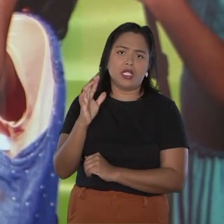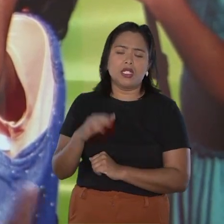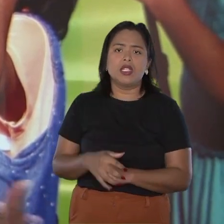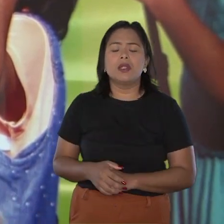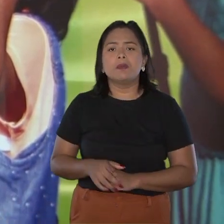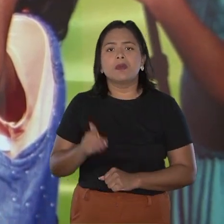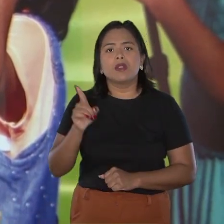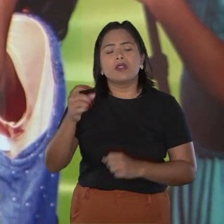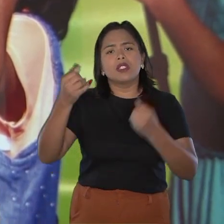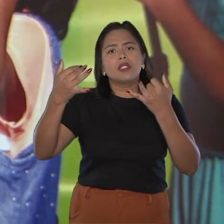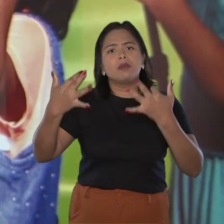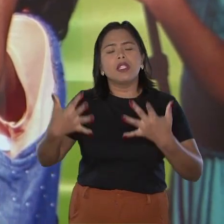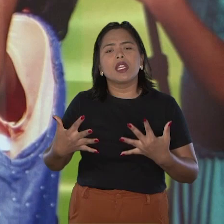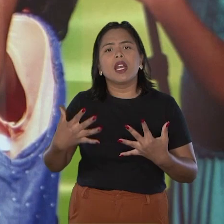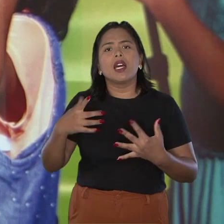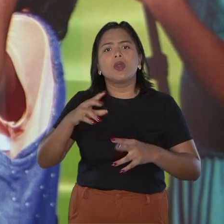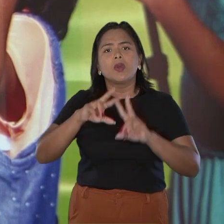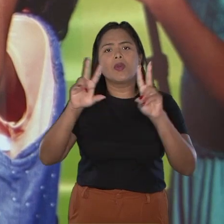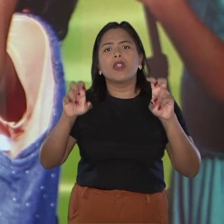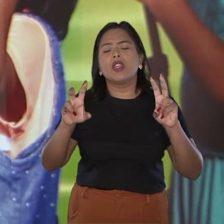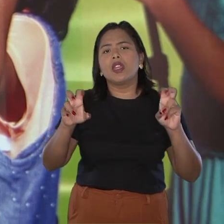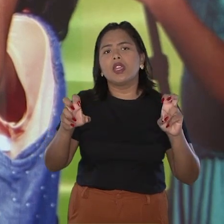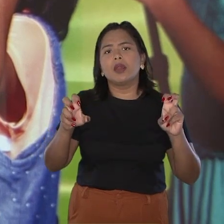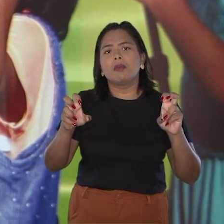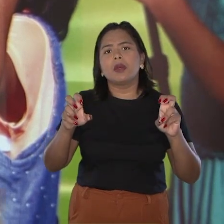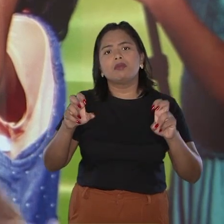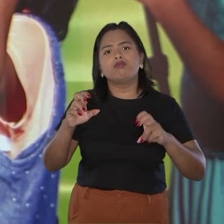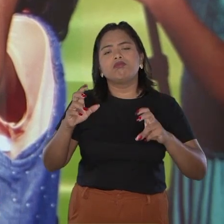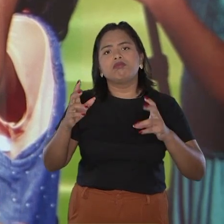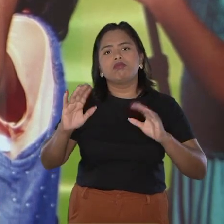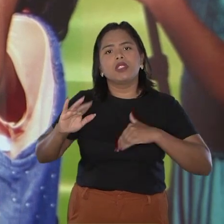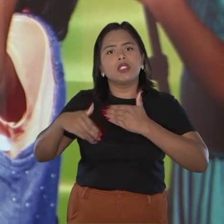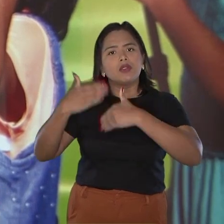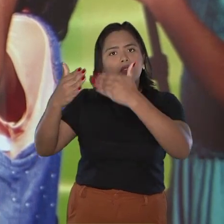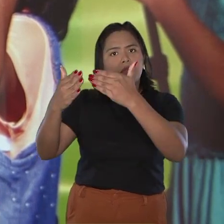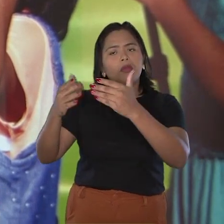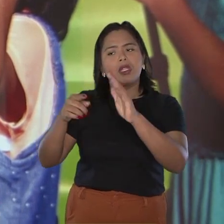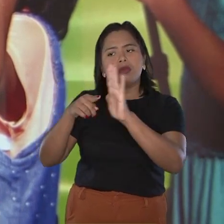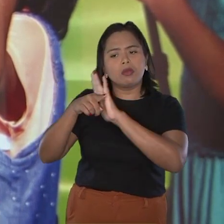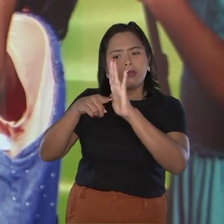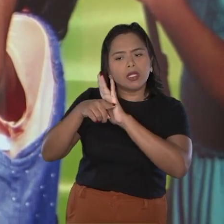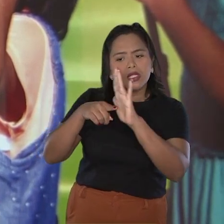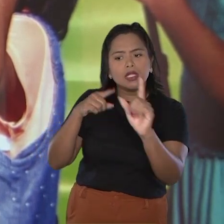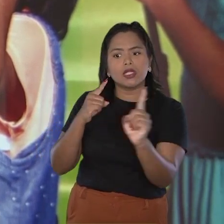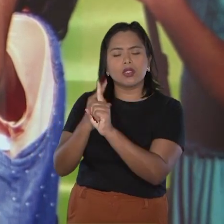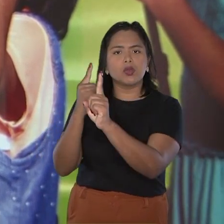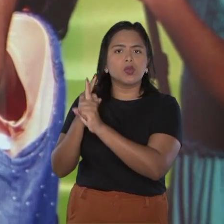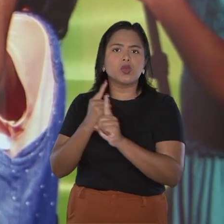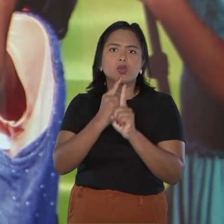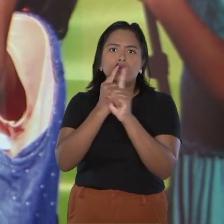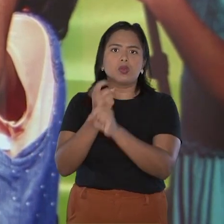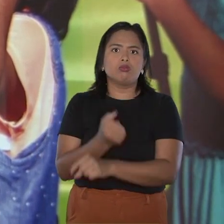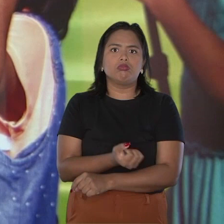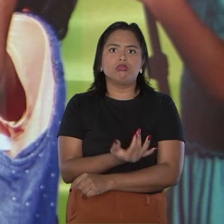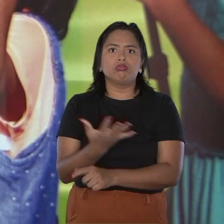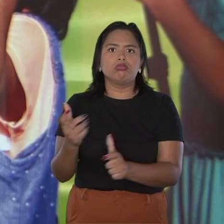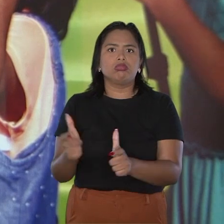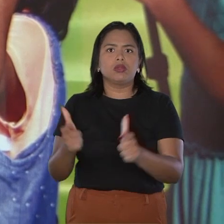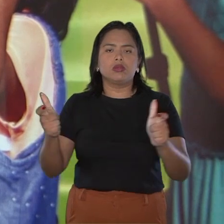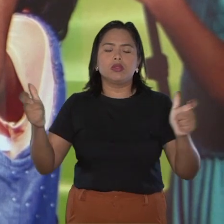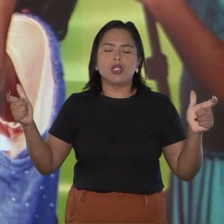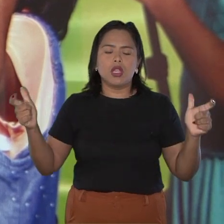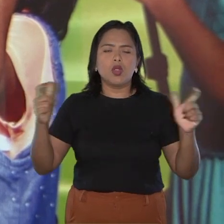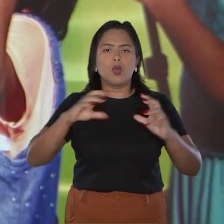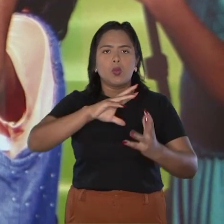falaram agora pouco sobre o crescimento do diagnóstico né dos números que vem crescendo no mundo todo